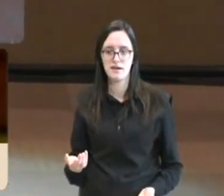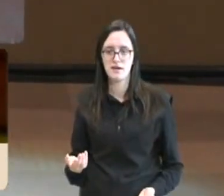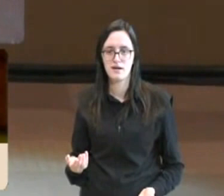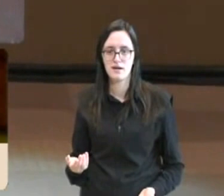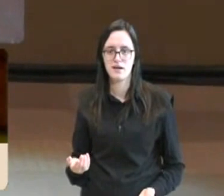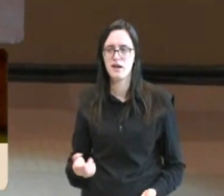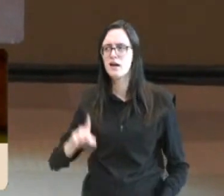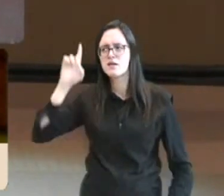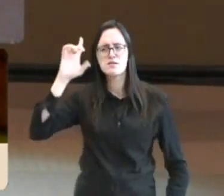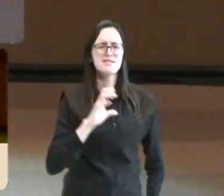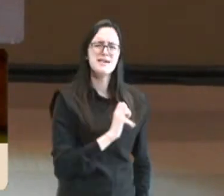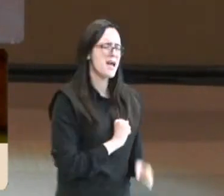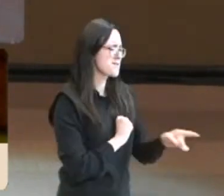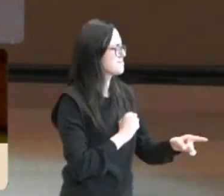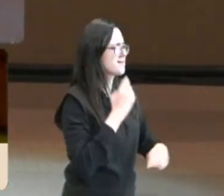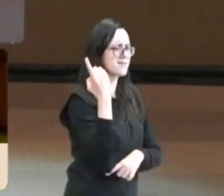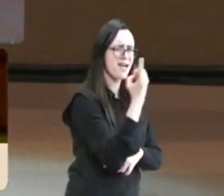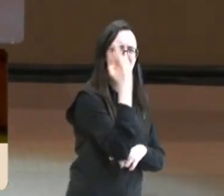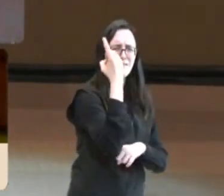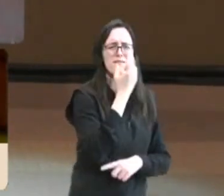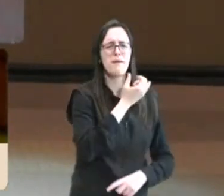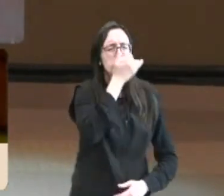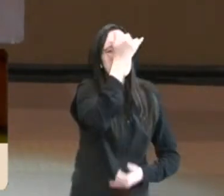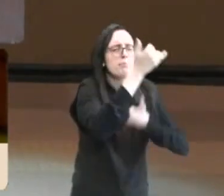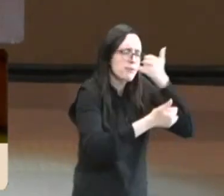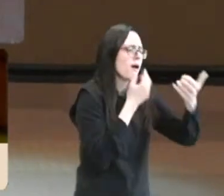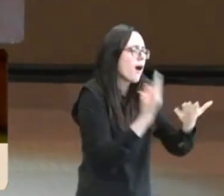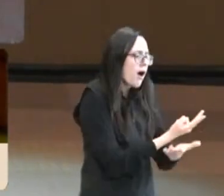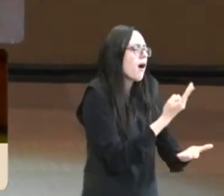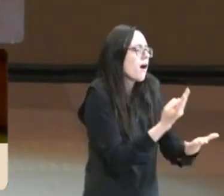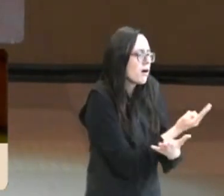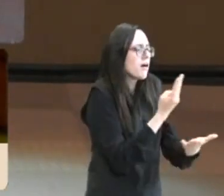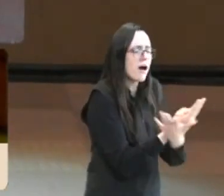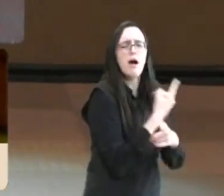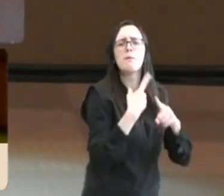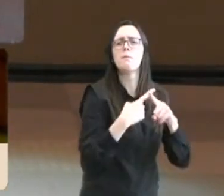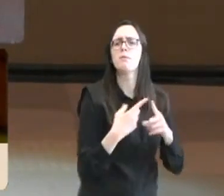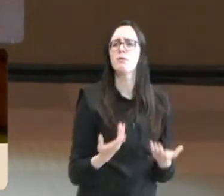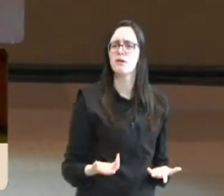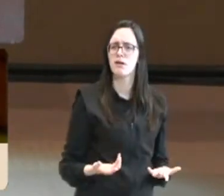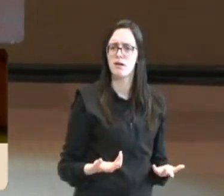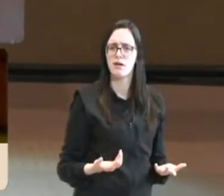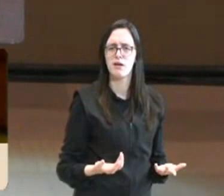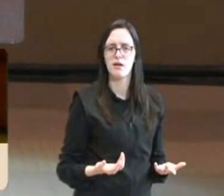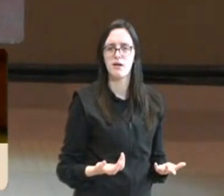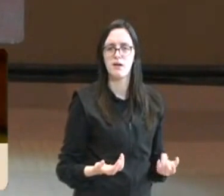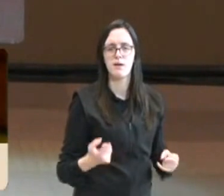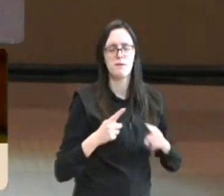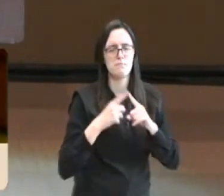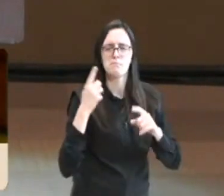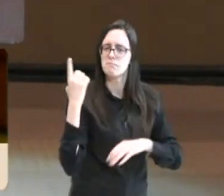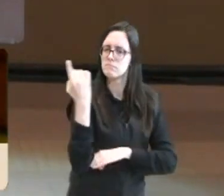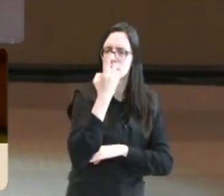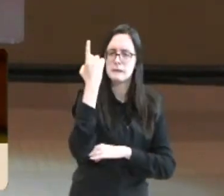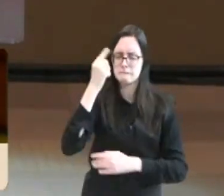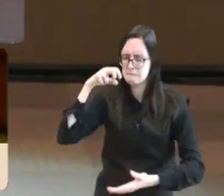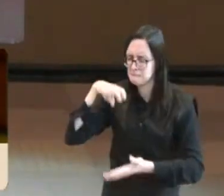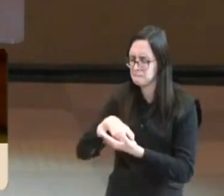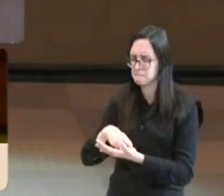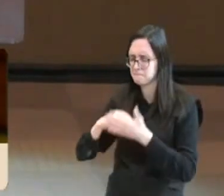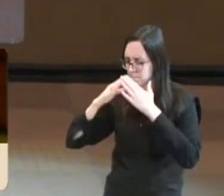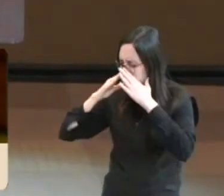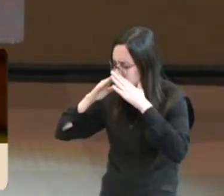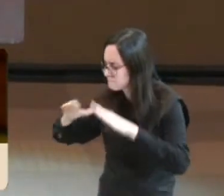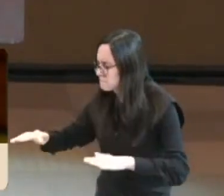amava tanto Davi e Davi fazia tanta coisa errada? Mas Davi se humilhava,